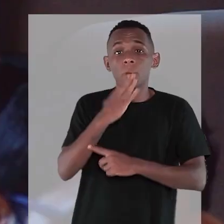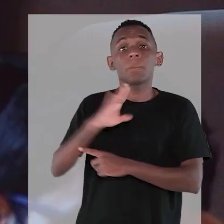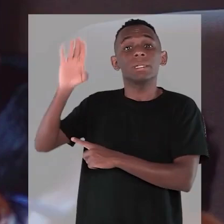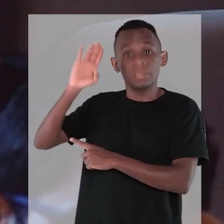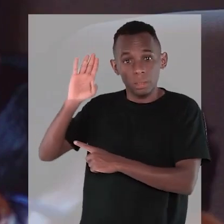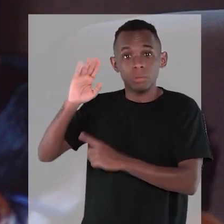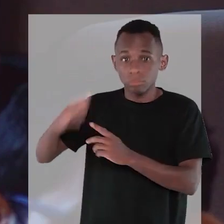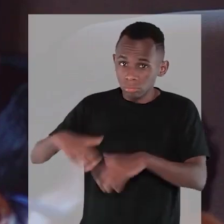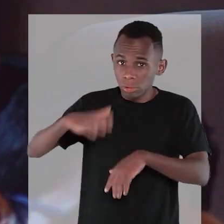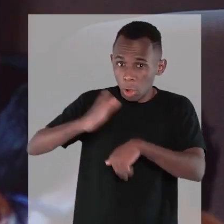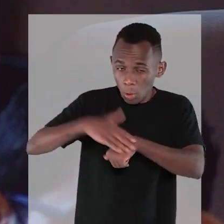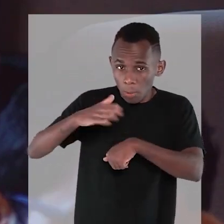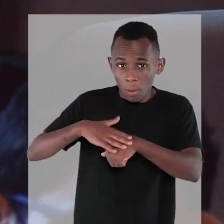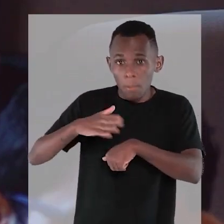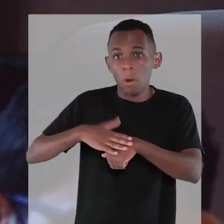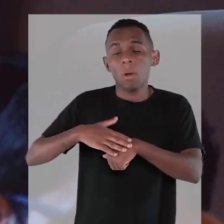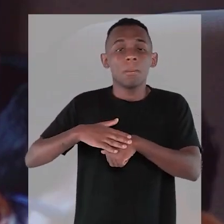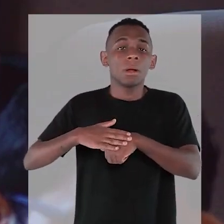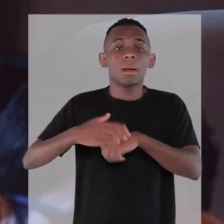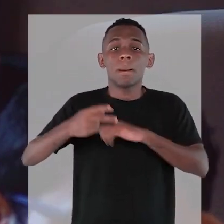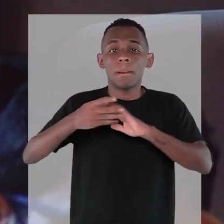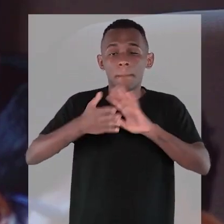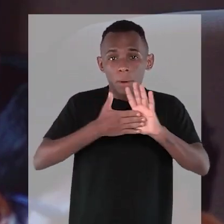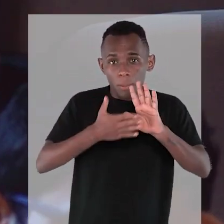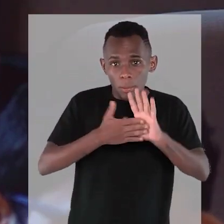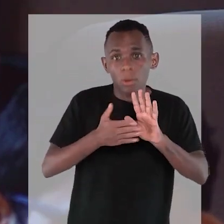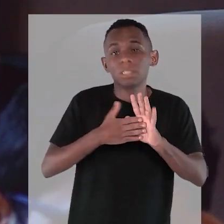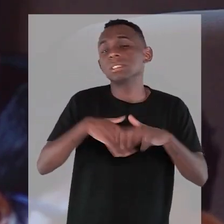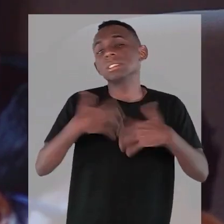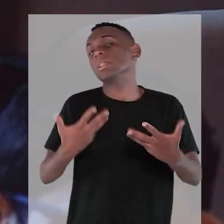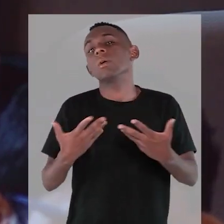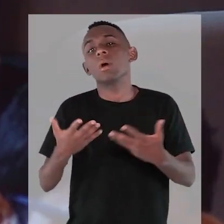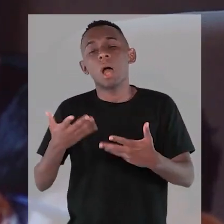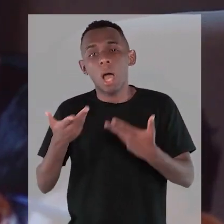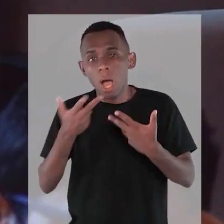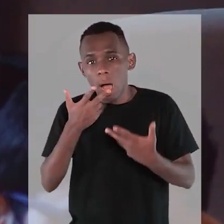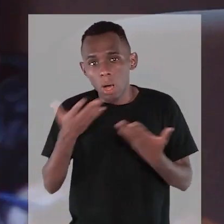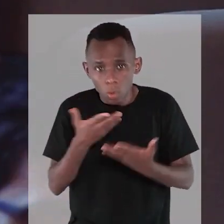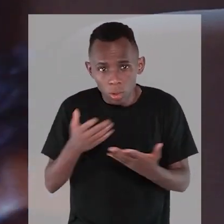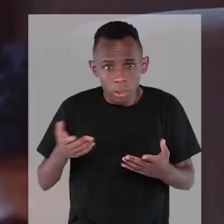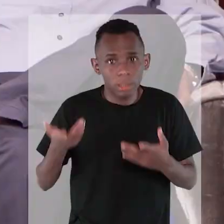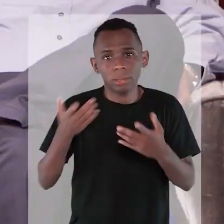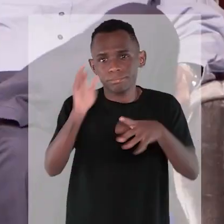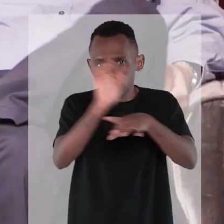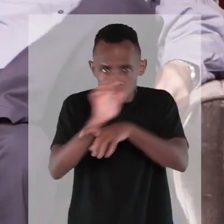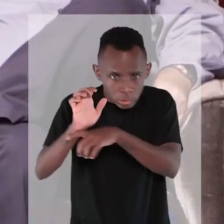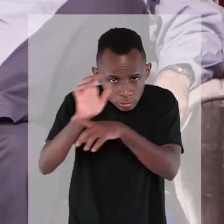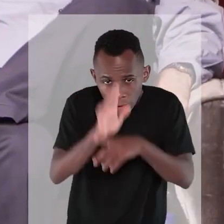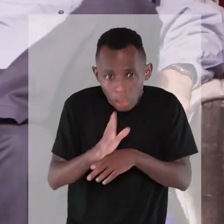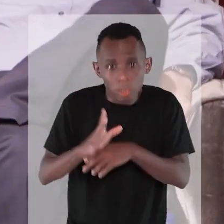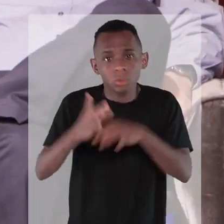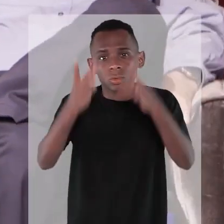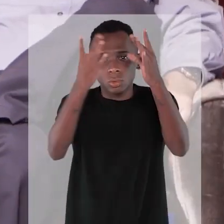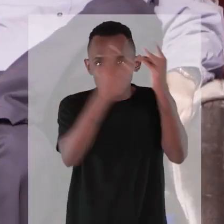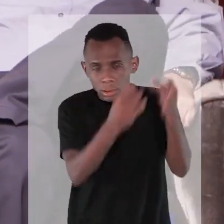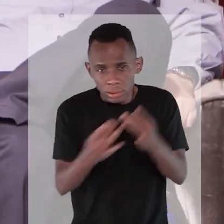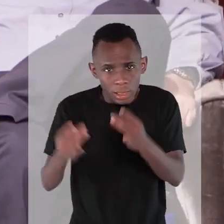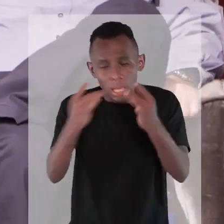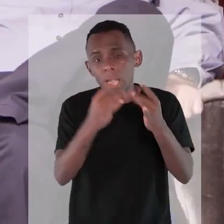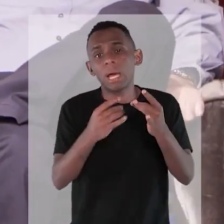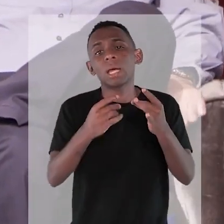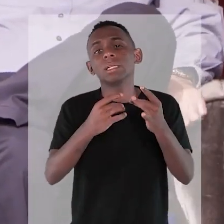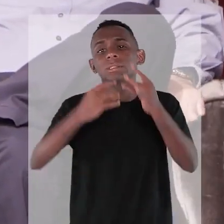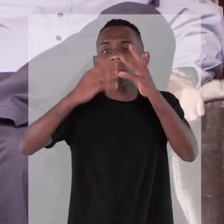tem destruído todo o Estado administrativo brasileiro. Uma jovem mulher na plateia escuta a fala de Miguel. Do